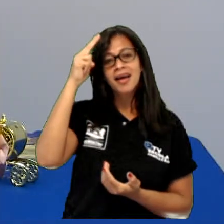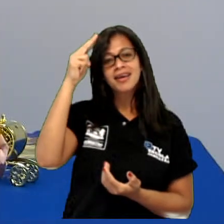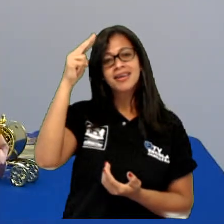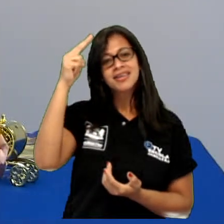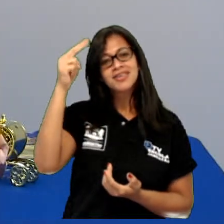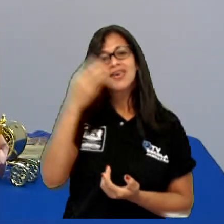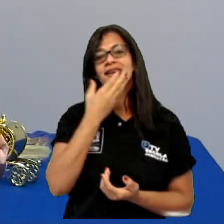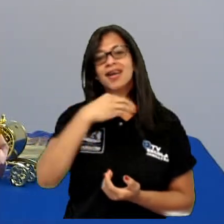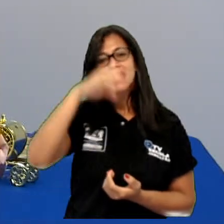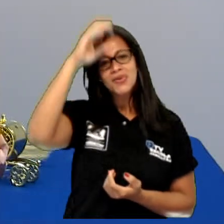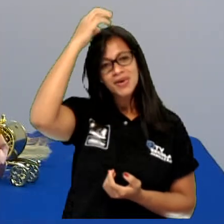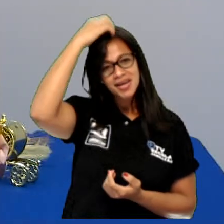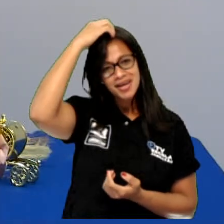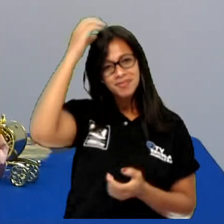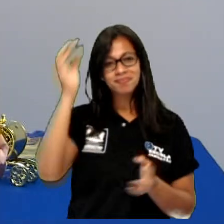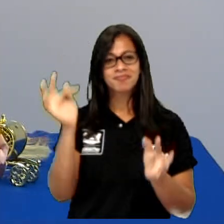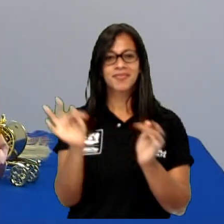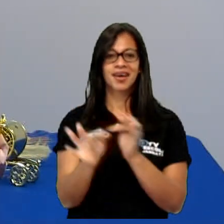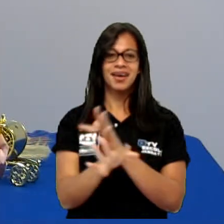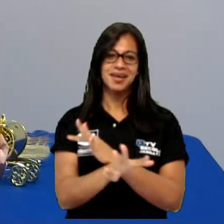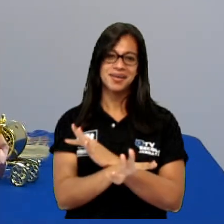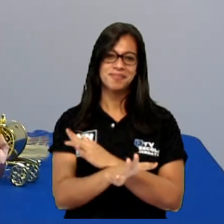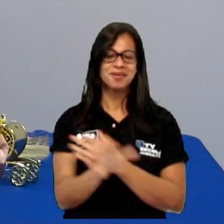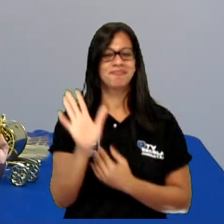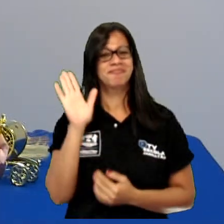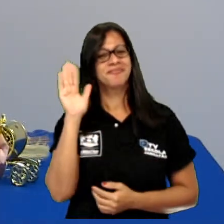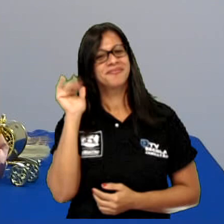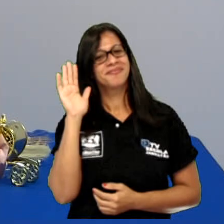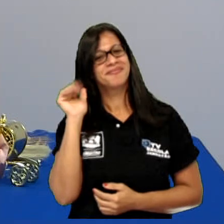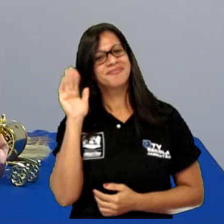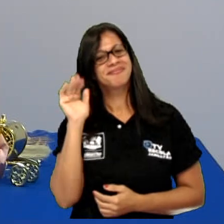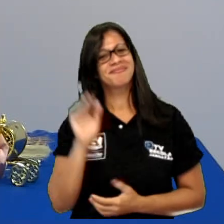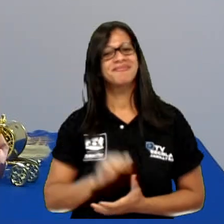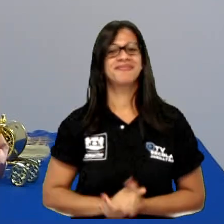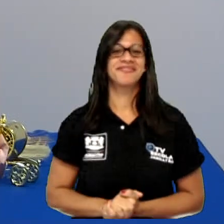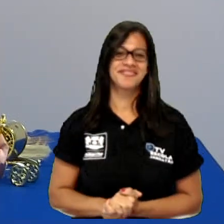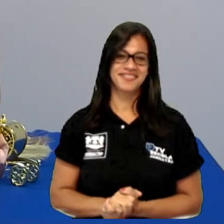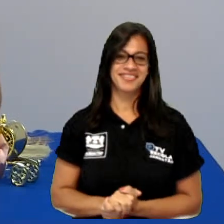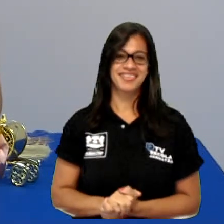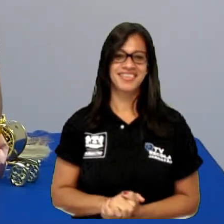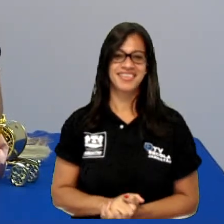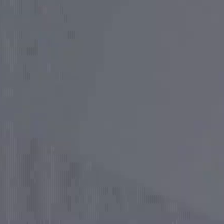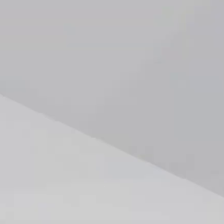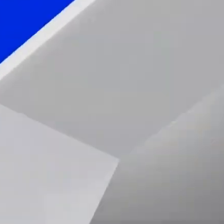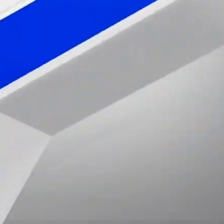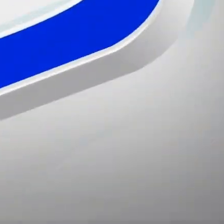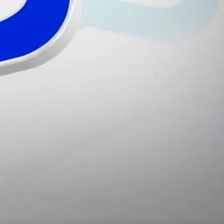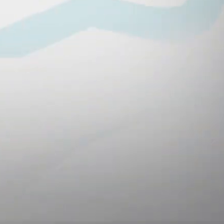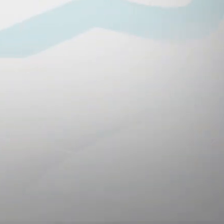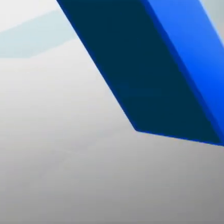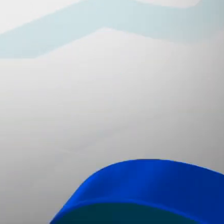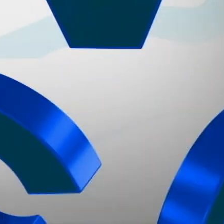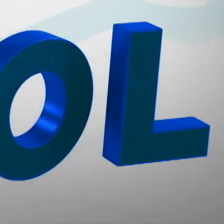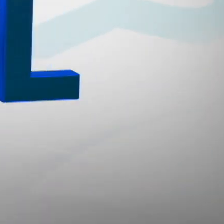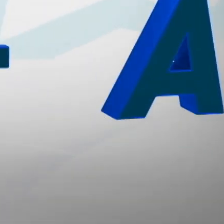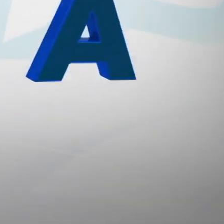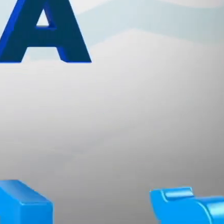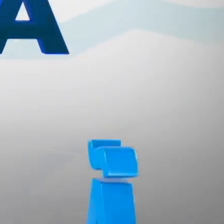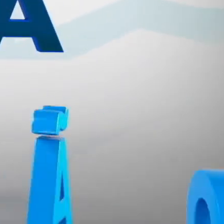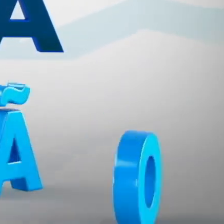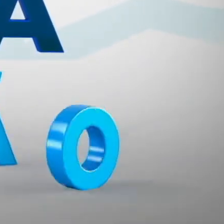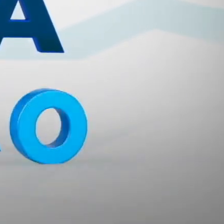de Ouro chega ao fim. Até a próxima. Tchau, tchau.